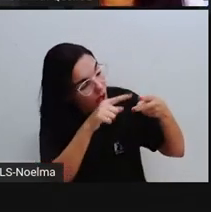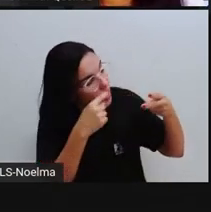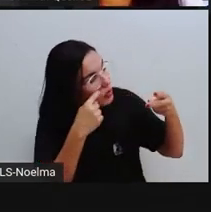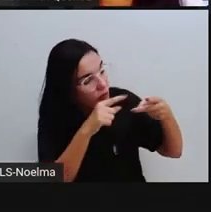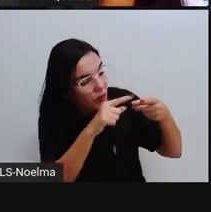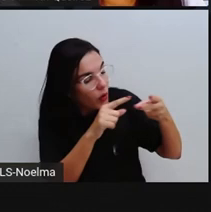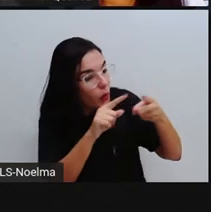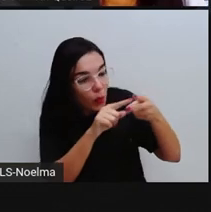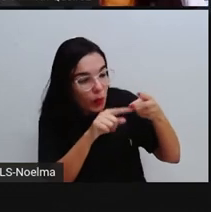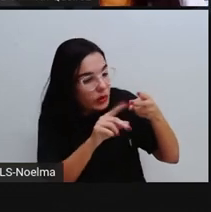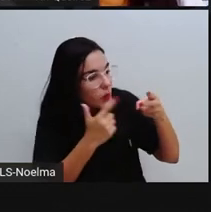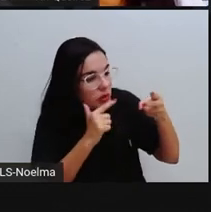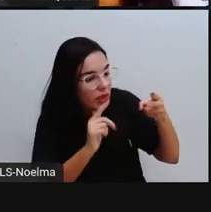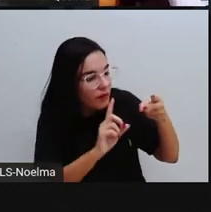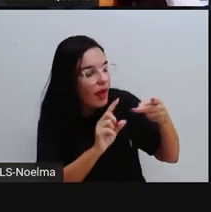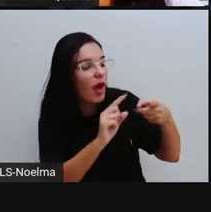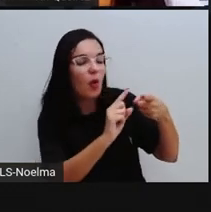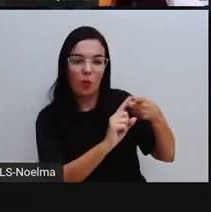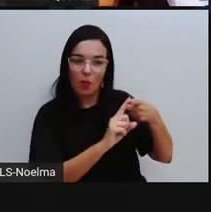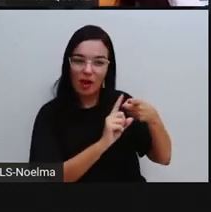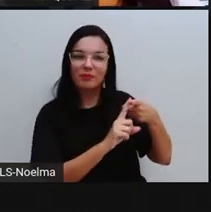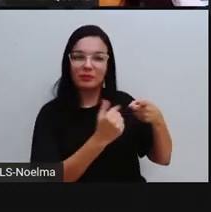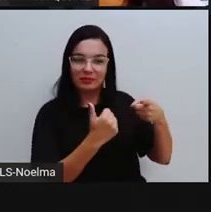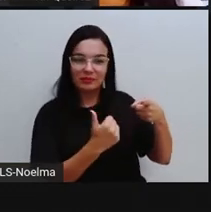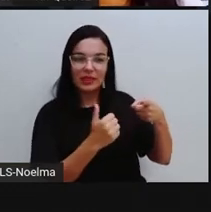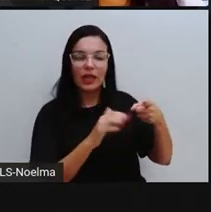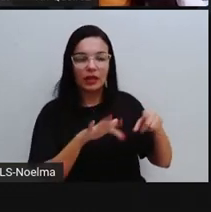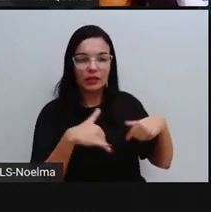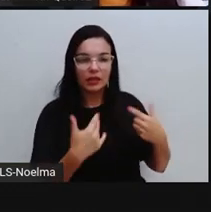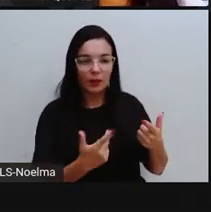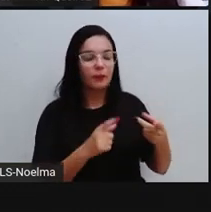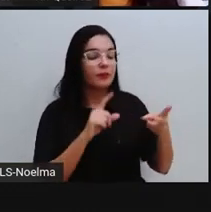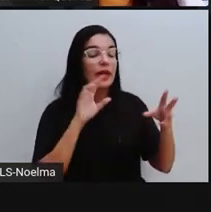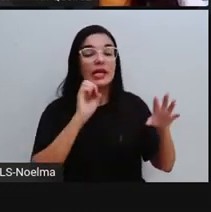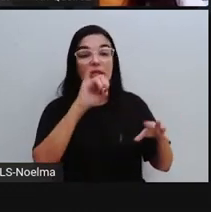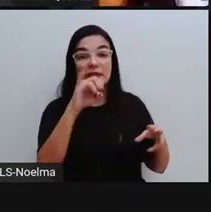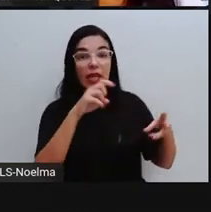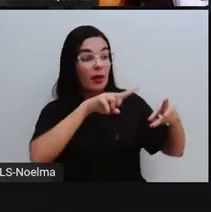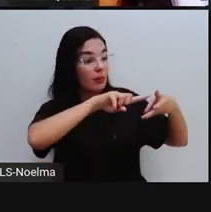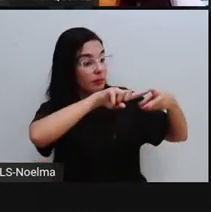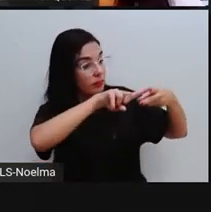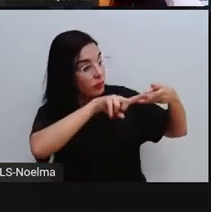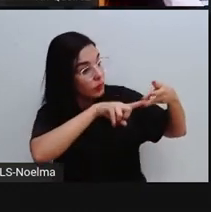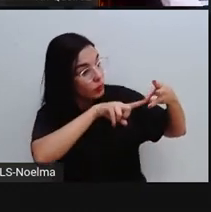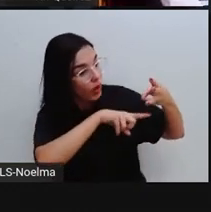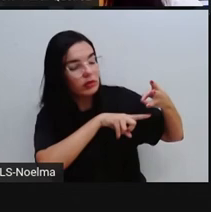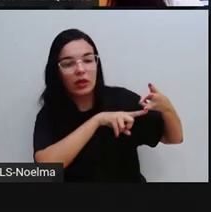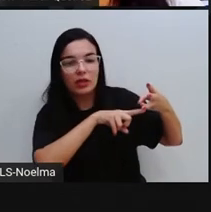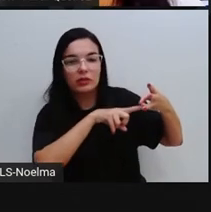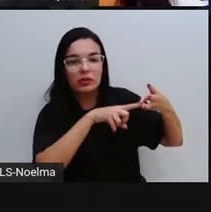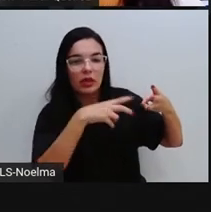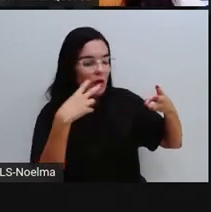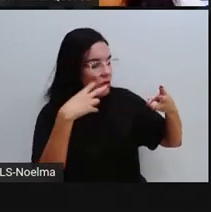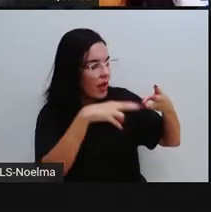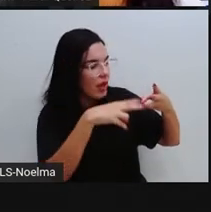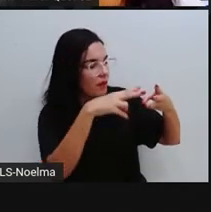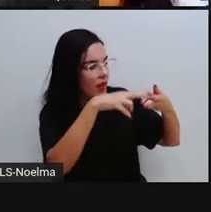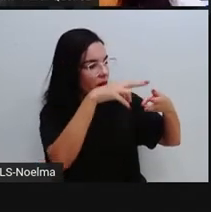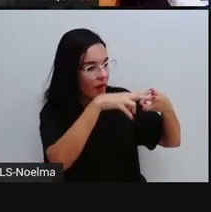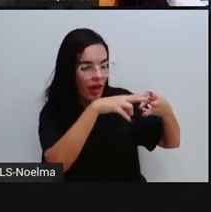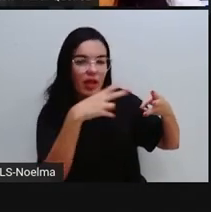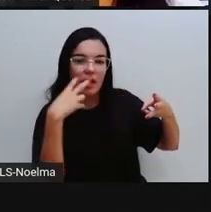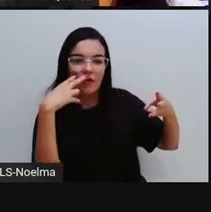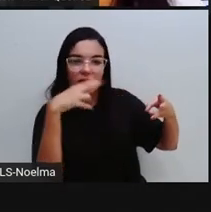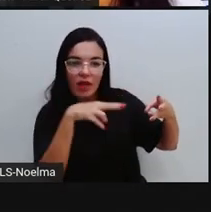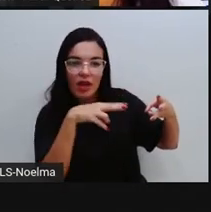substância, ou pode ser de mais de uma fase, quando nós temos as misturas heterogêneas, que a gente vai chamar de sistema